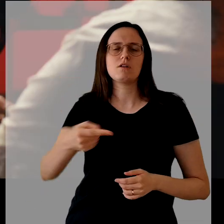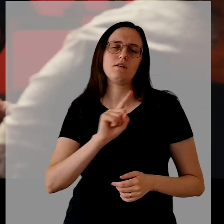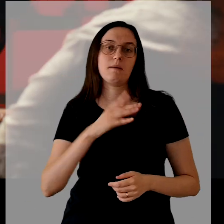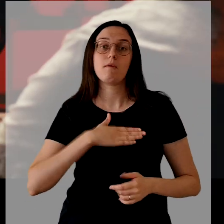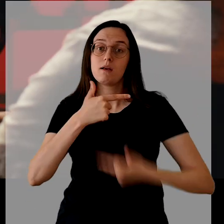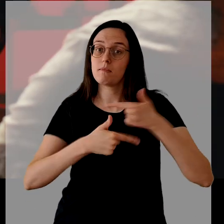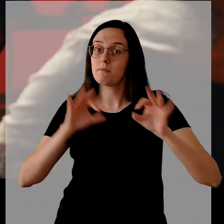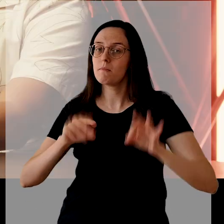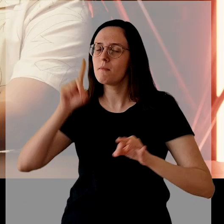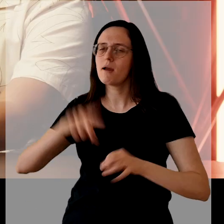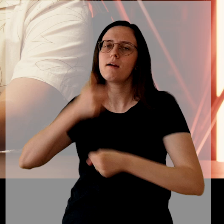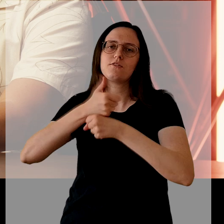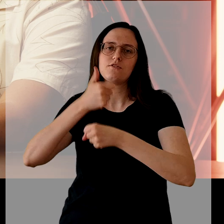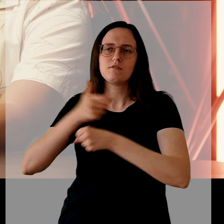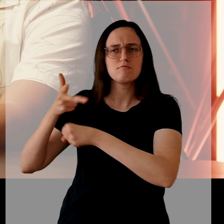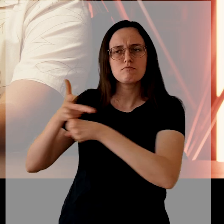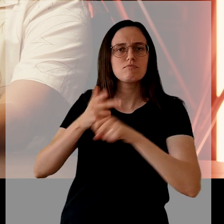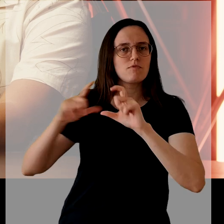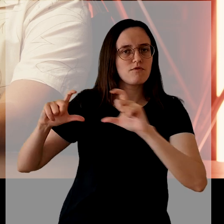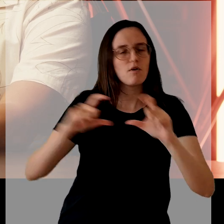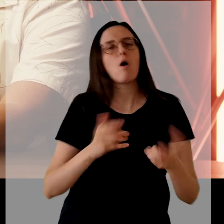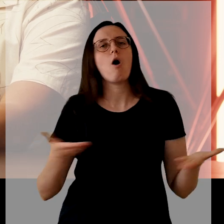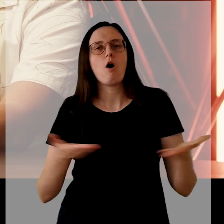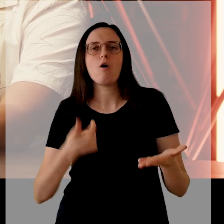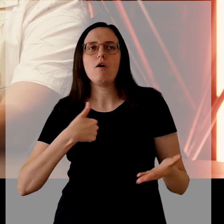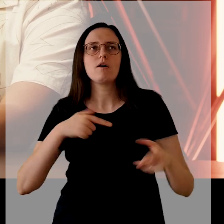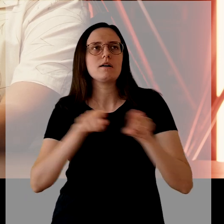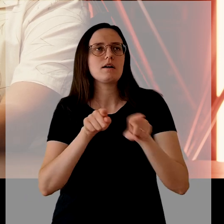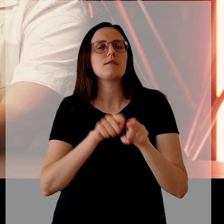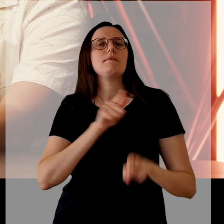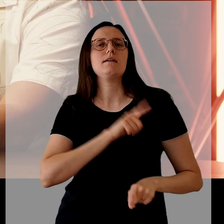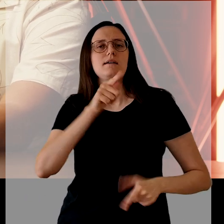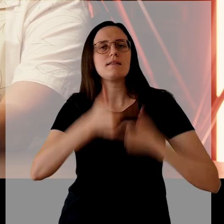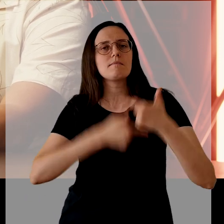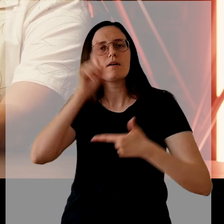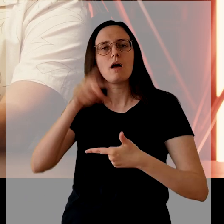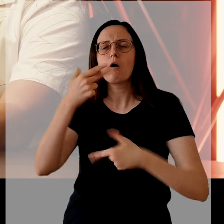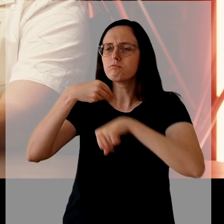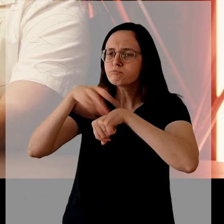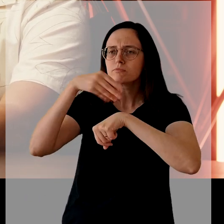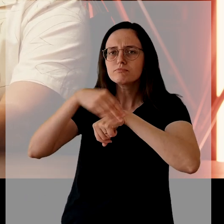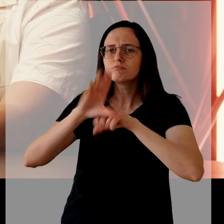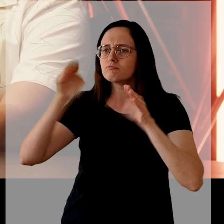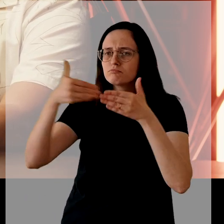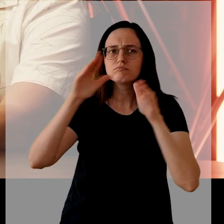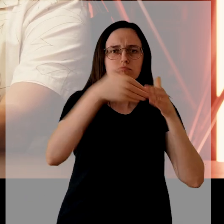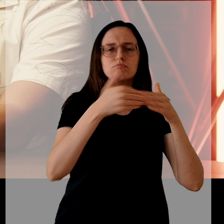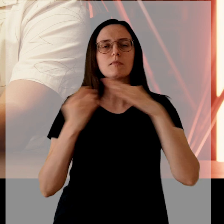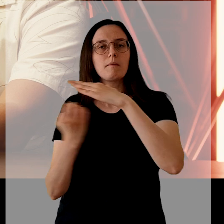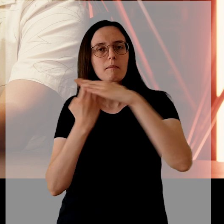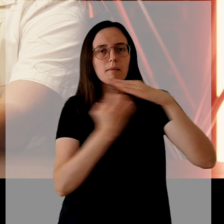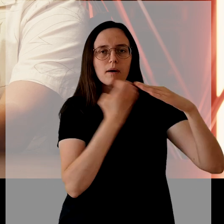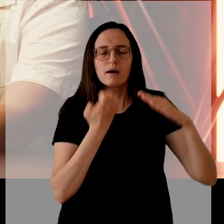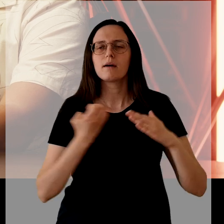meu trabalho mesmo é como diretor de fotografia. E hoje também faço muito trabalho de consultoria, né? Para a